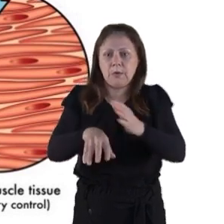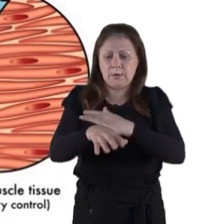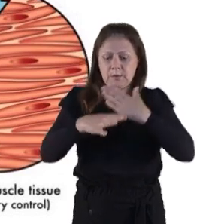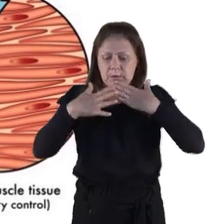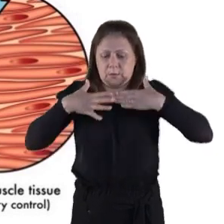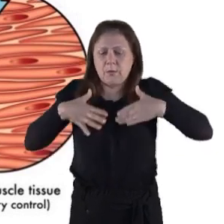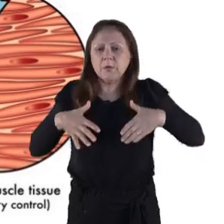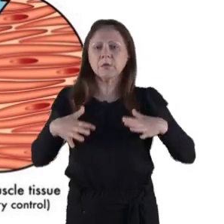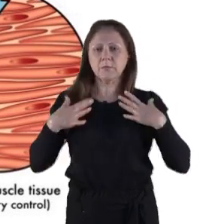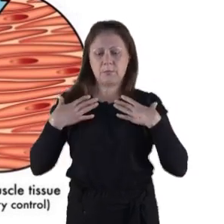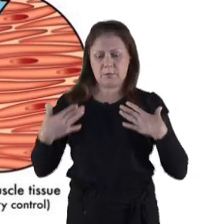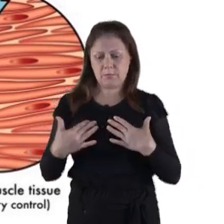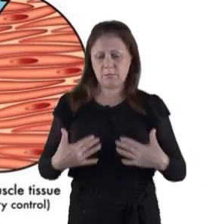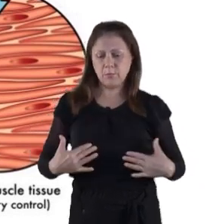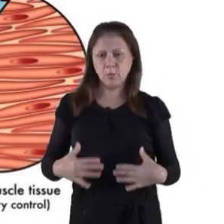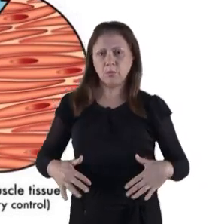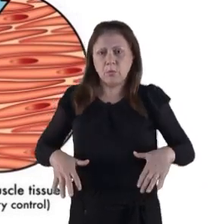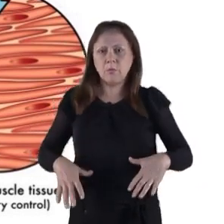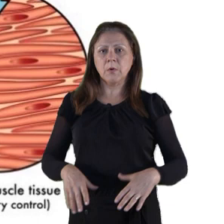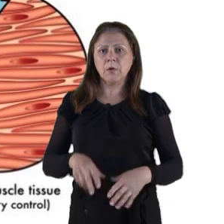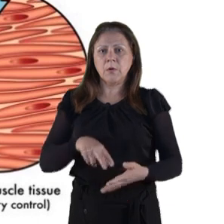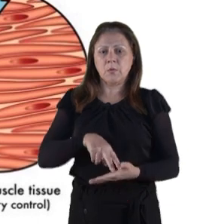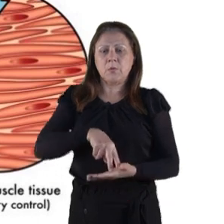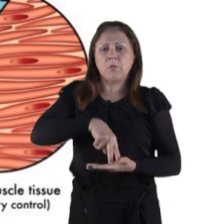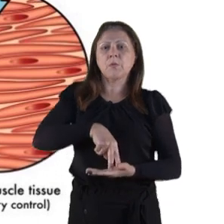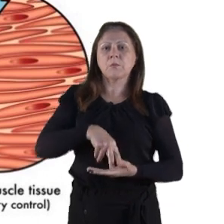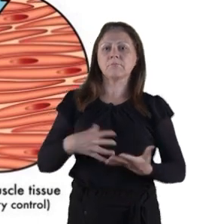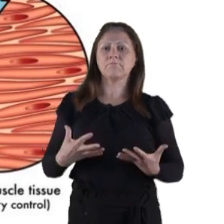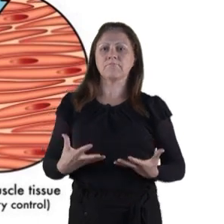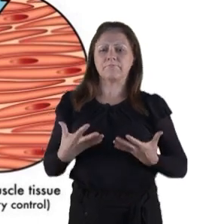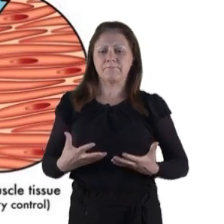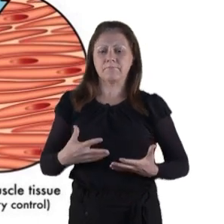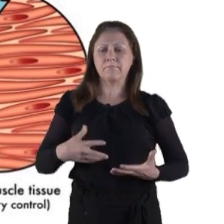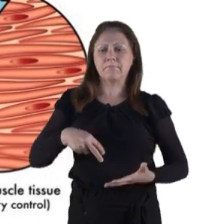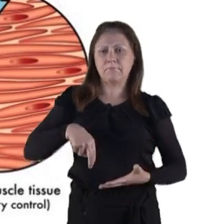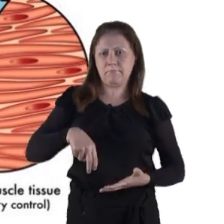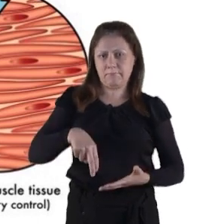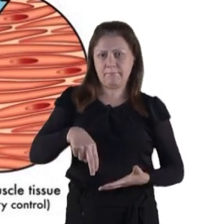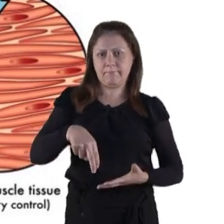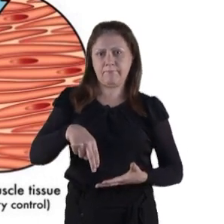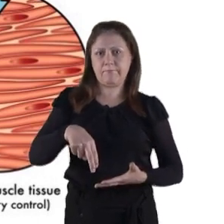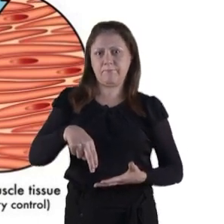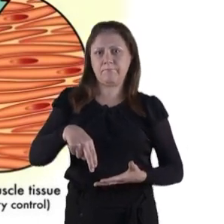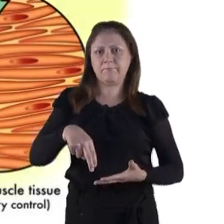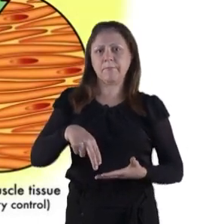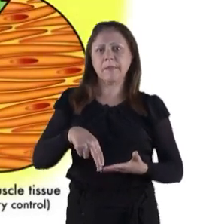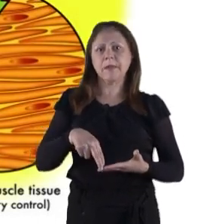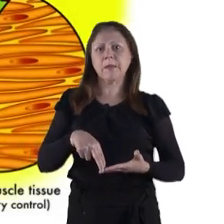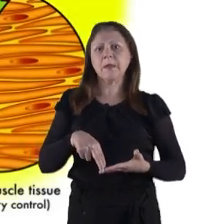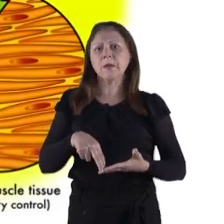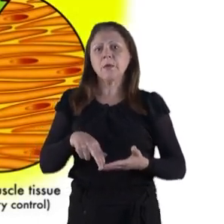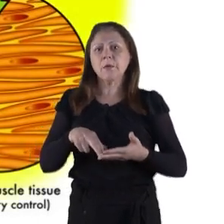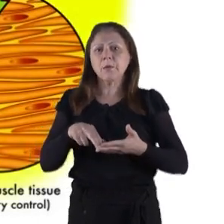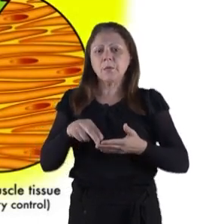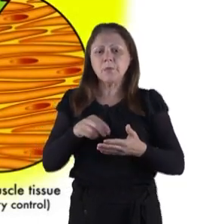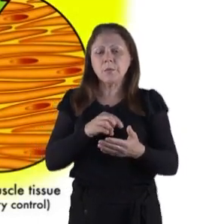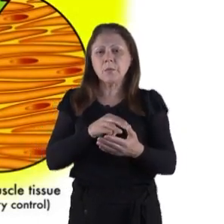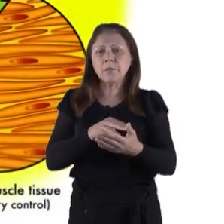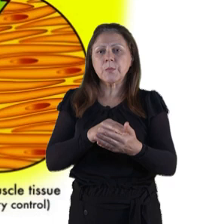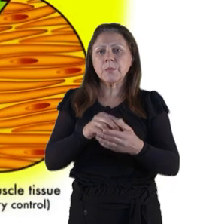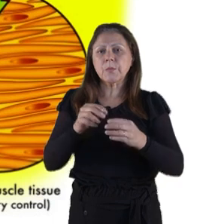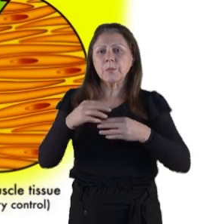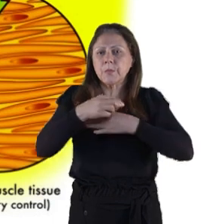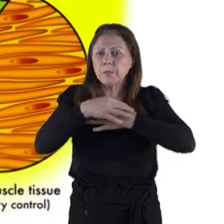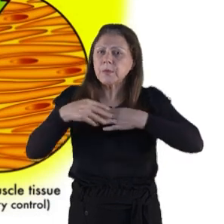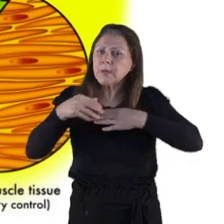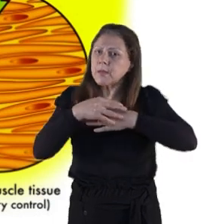pelo revestimento do esqueleto e para também sustentar os pesos que a gente tem que carregar. E o tecido muscular liso é um